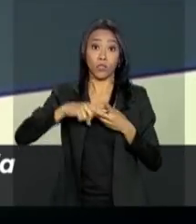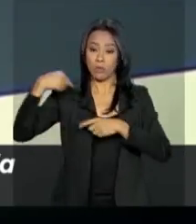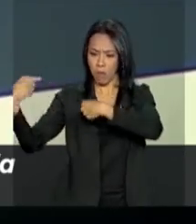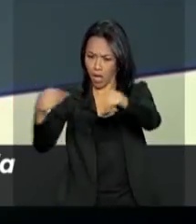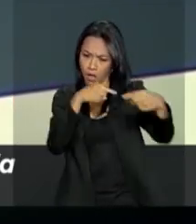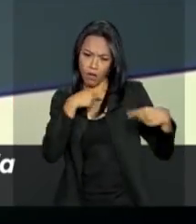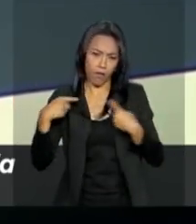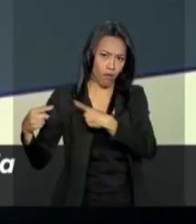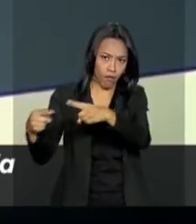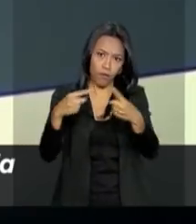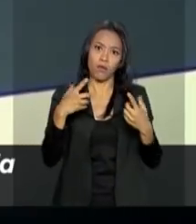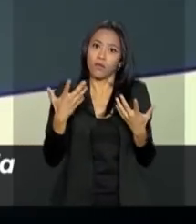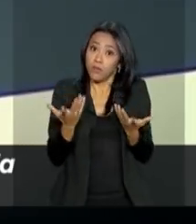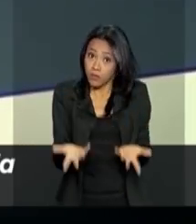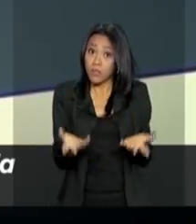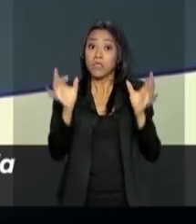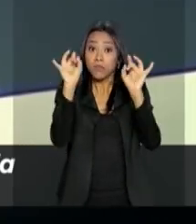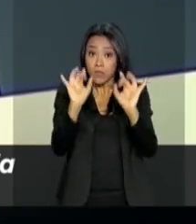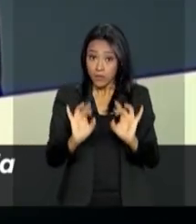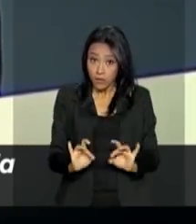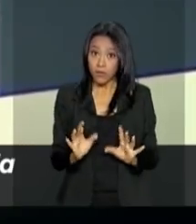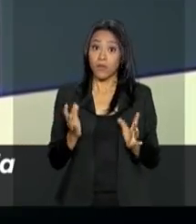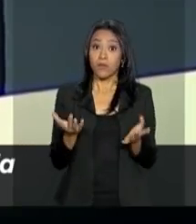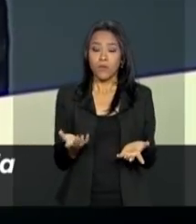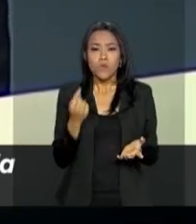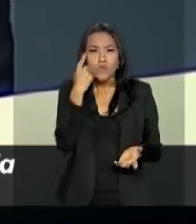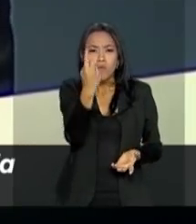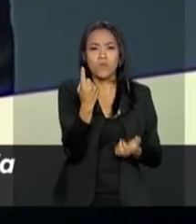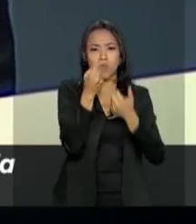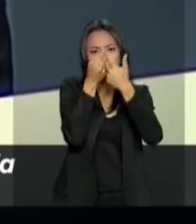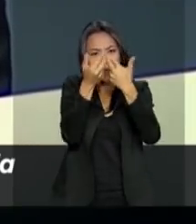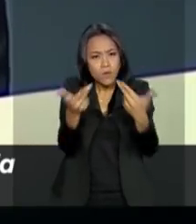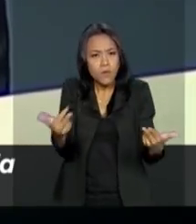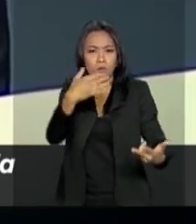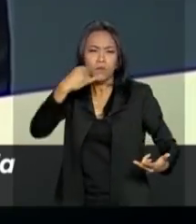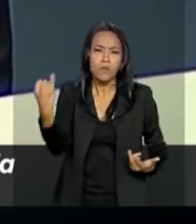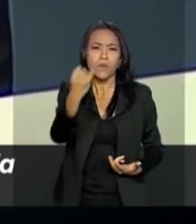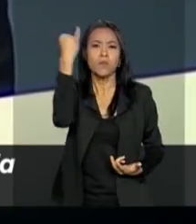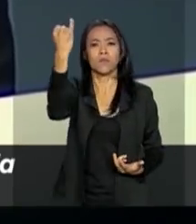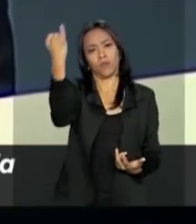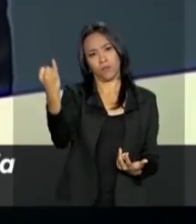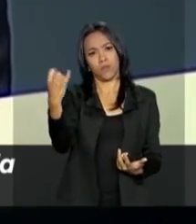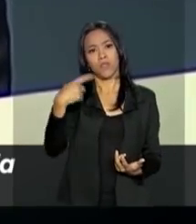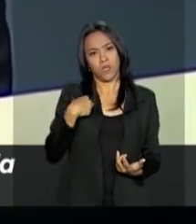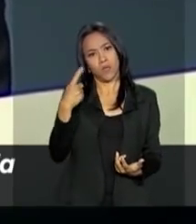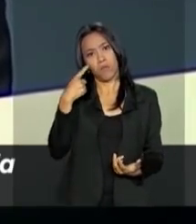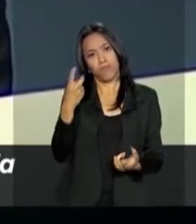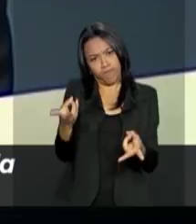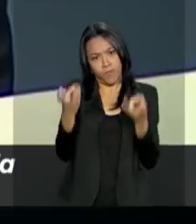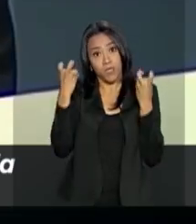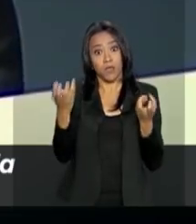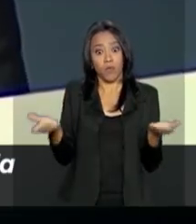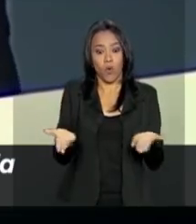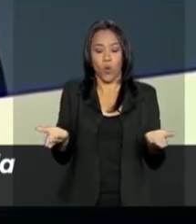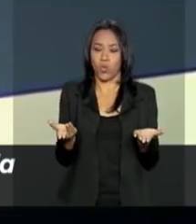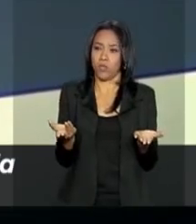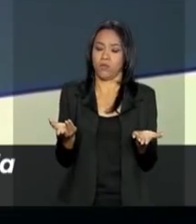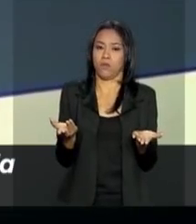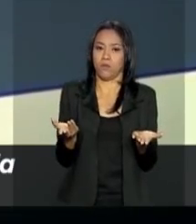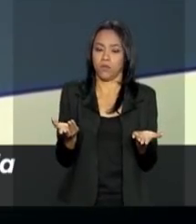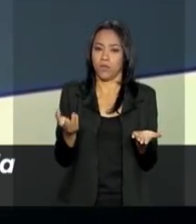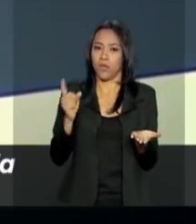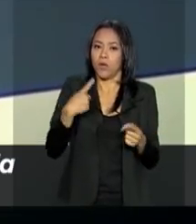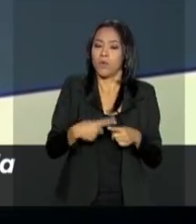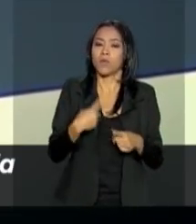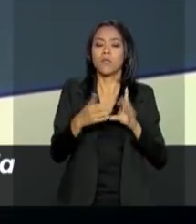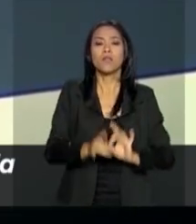bem formatados especialmente por uma coisa importantíssima meus senhores e as senhoras que eu vejo nos dias atuais porque a liberdade de